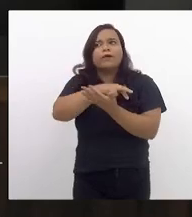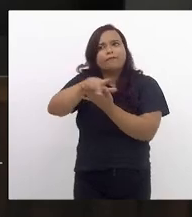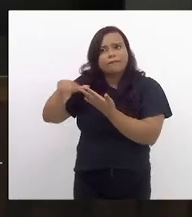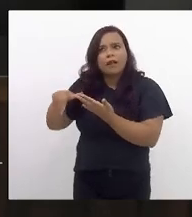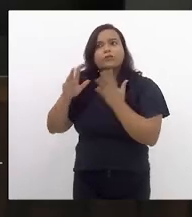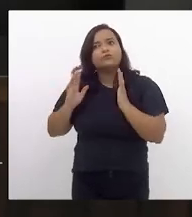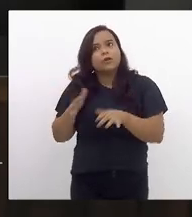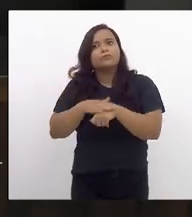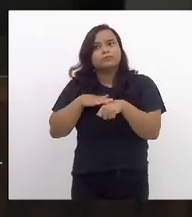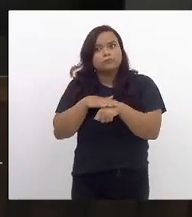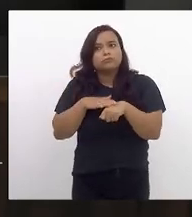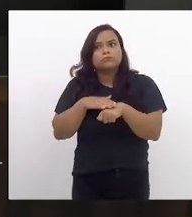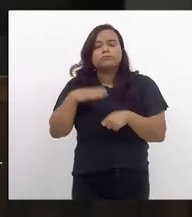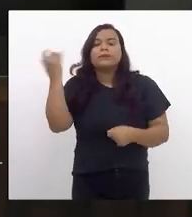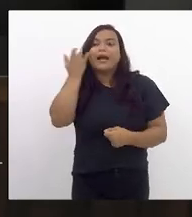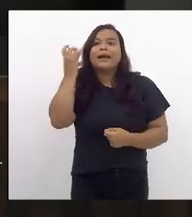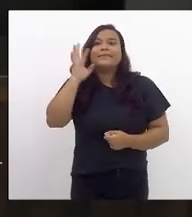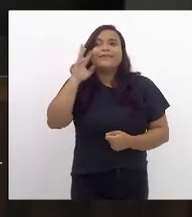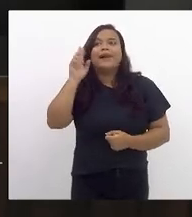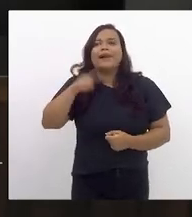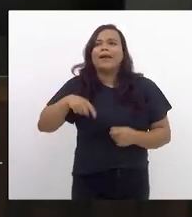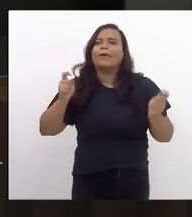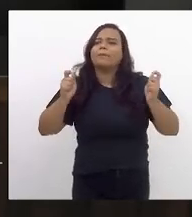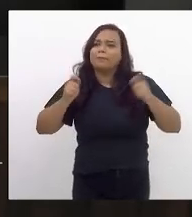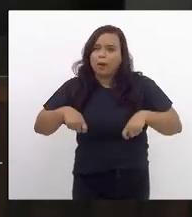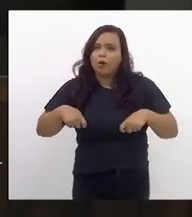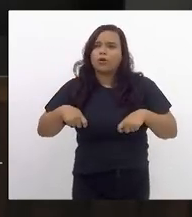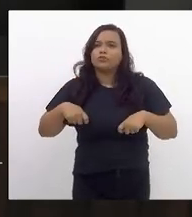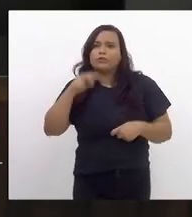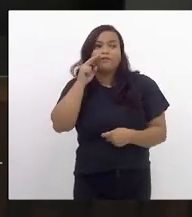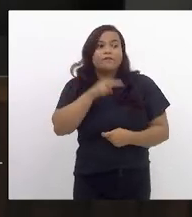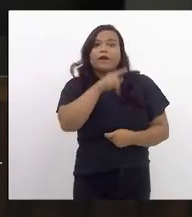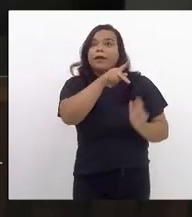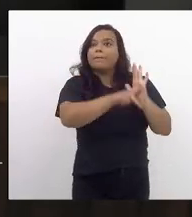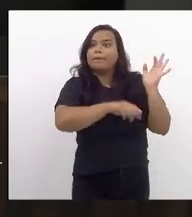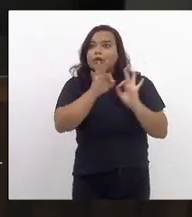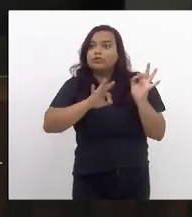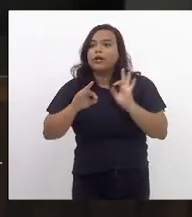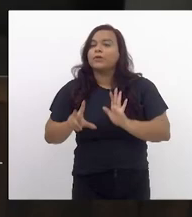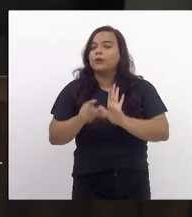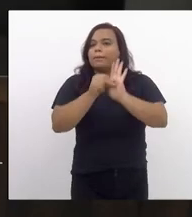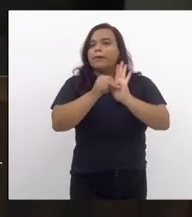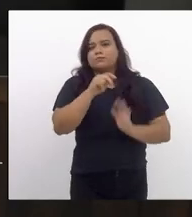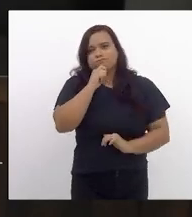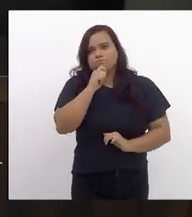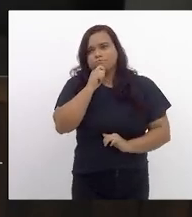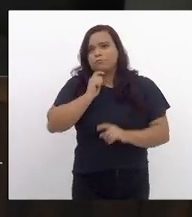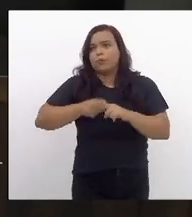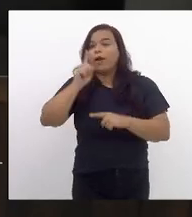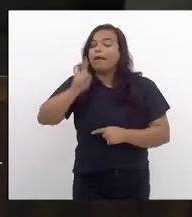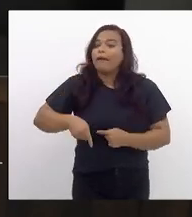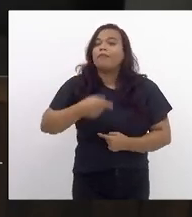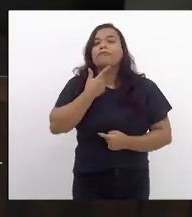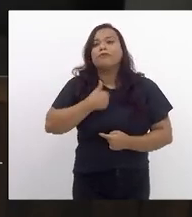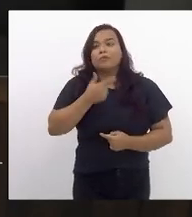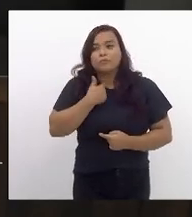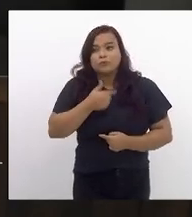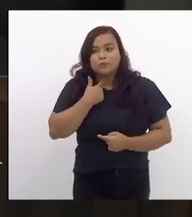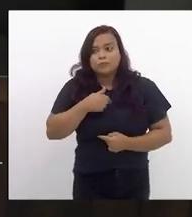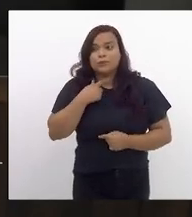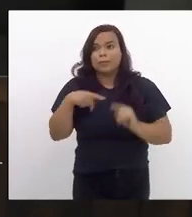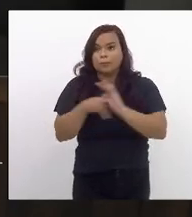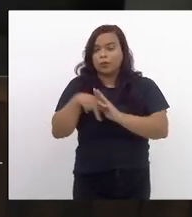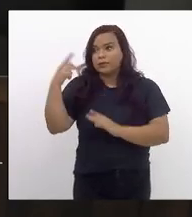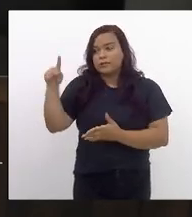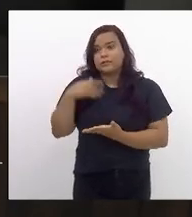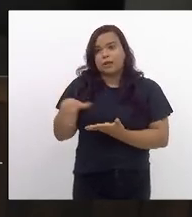que a gente possa acatar esse projeto sem emendas, que é o desejo do